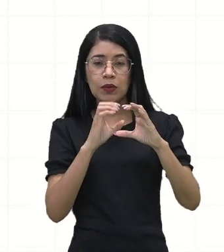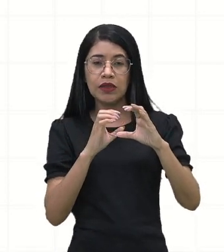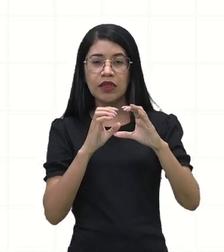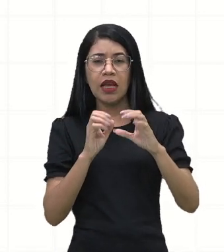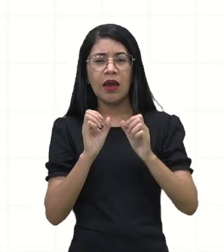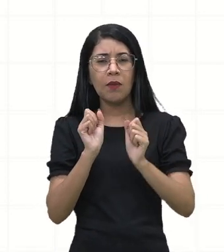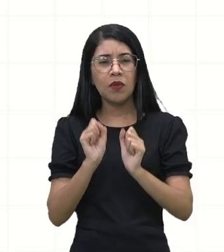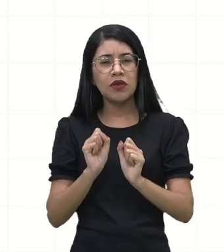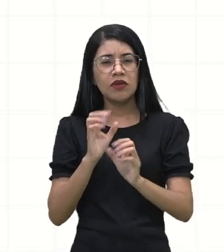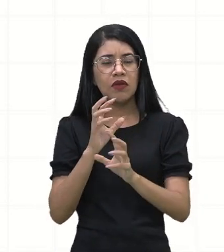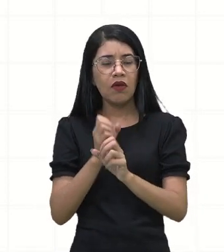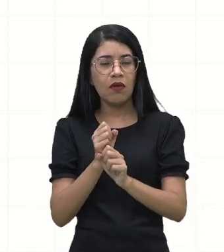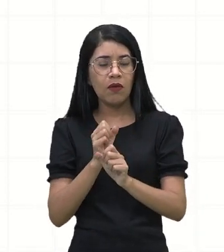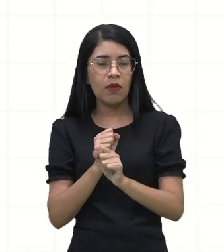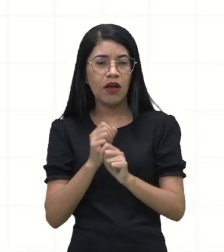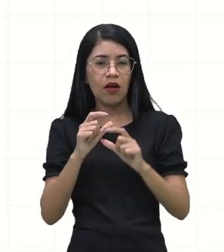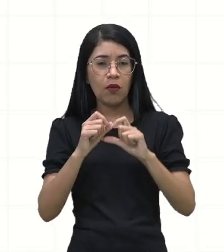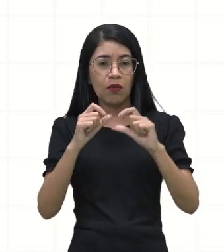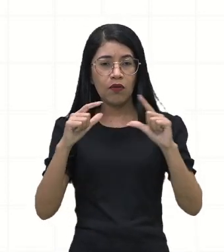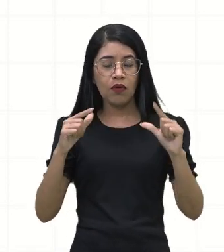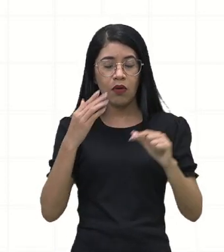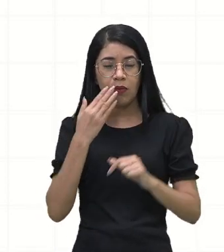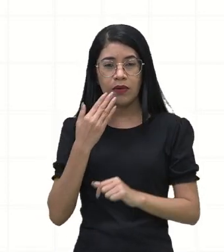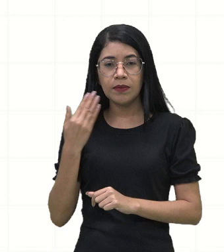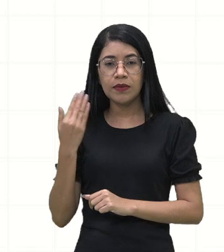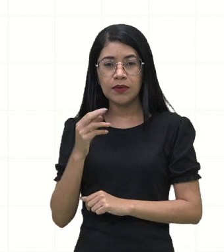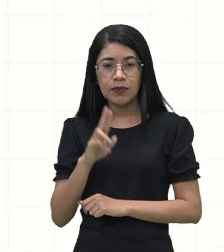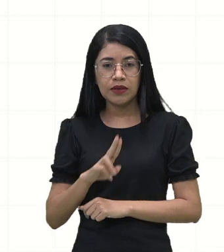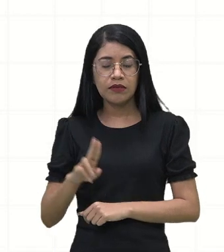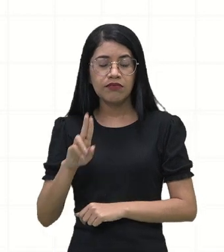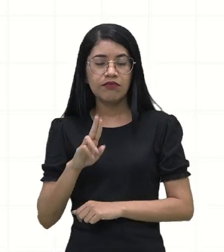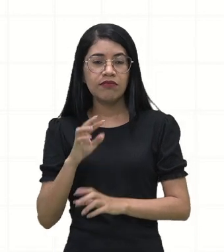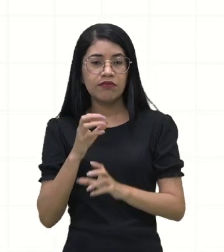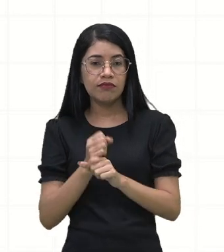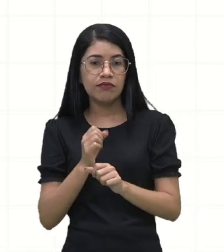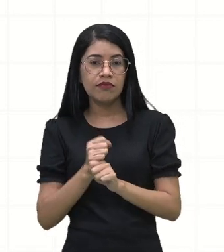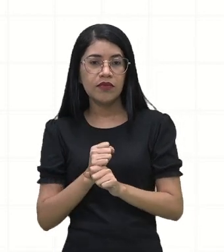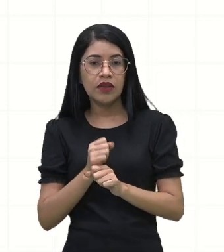fórmula. Então, nós temos aqui uma fórmulazinha.